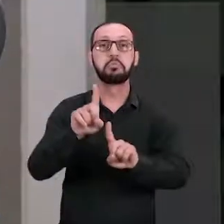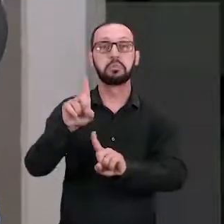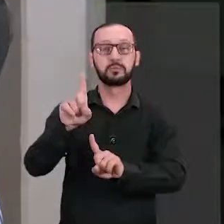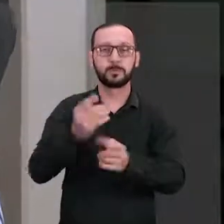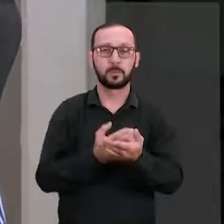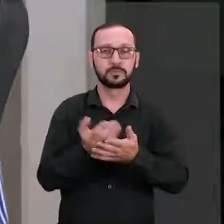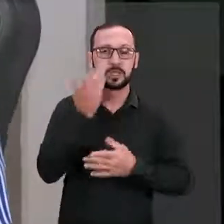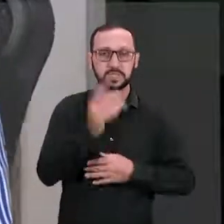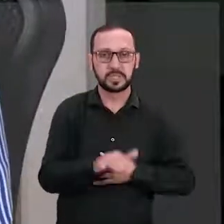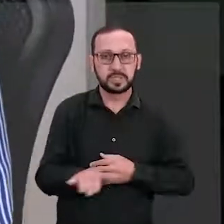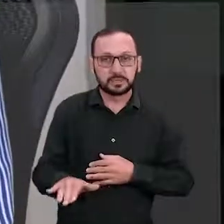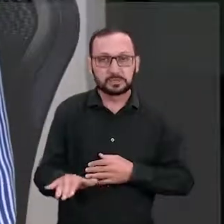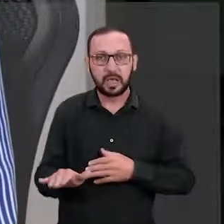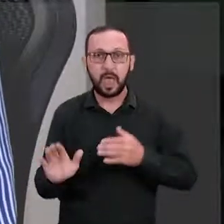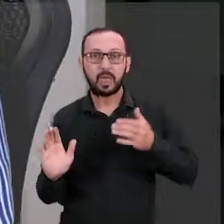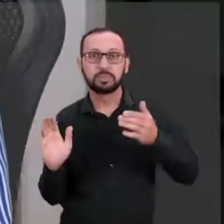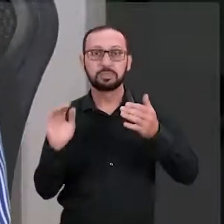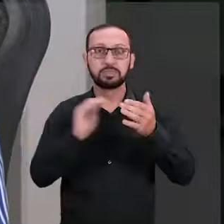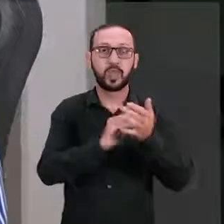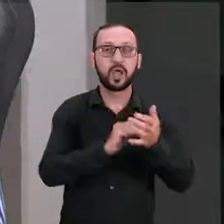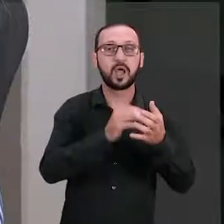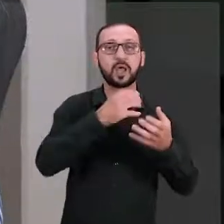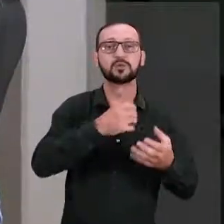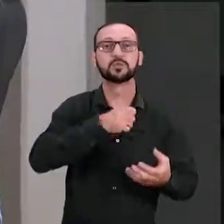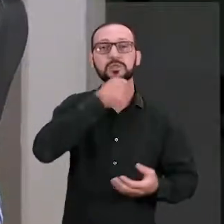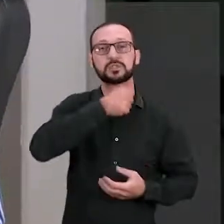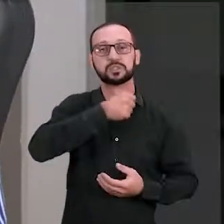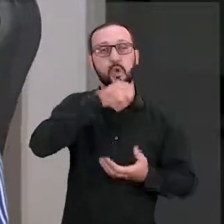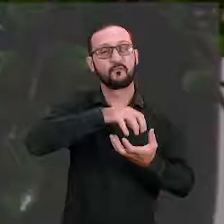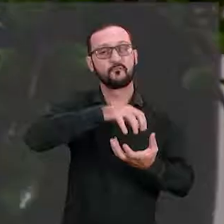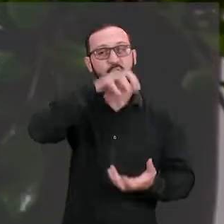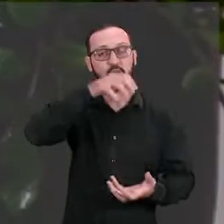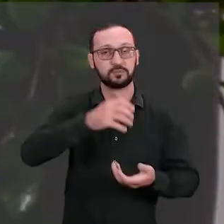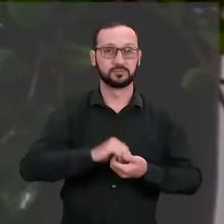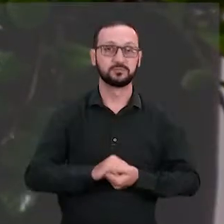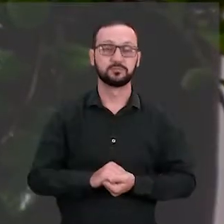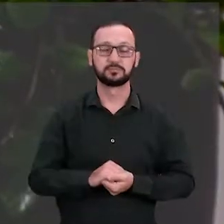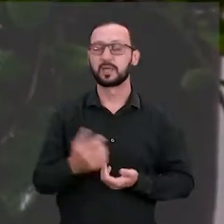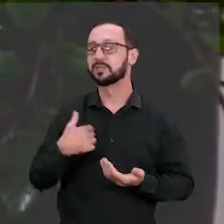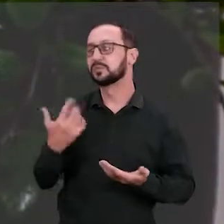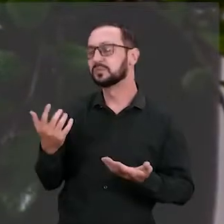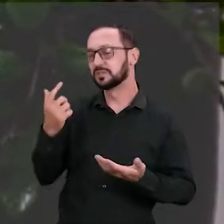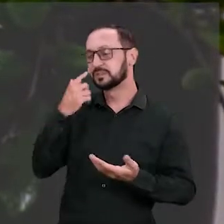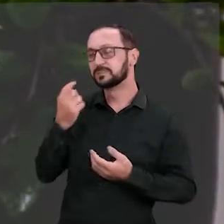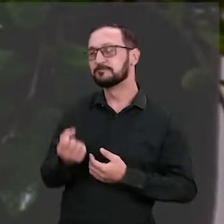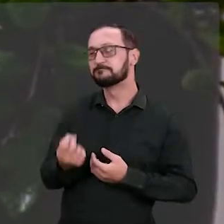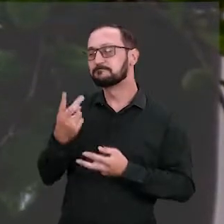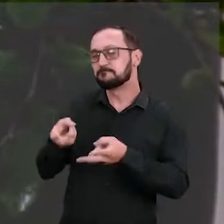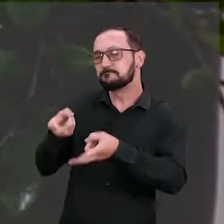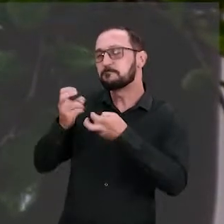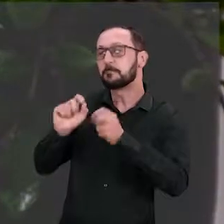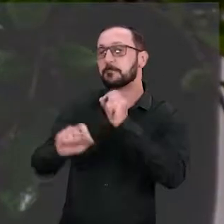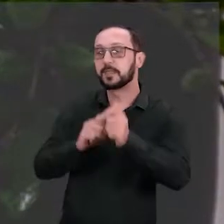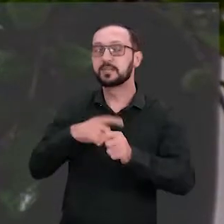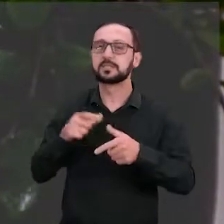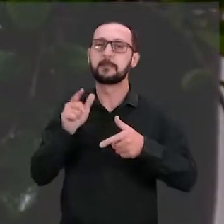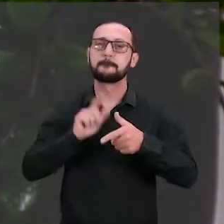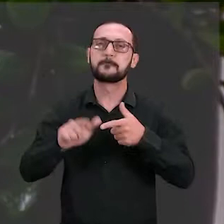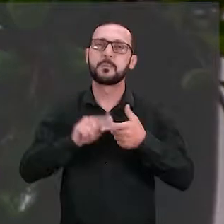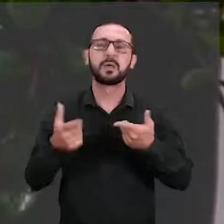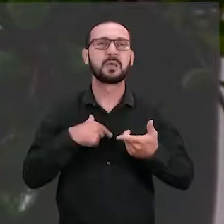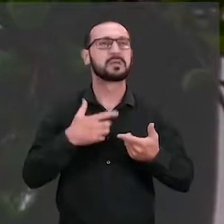população, desde crianças até os idosos. Doutor, mas o que a gente também observa é que termos como